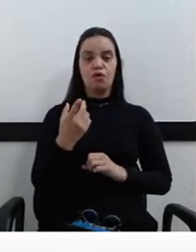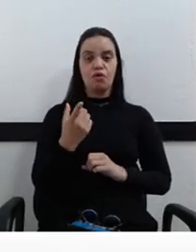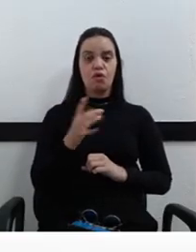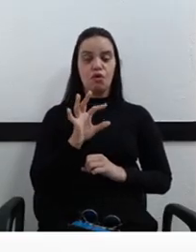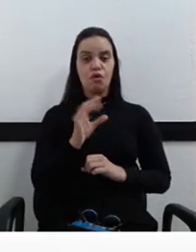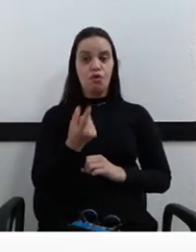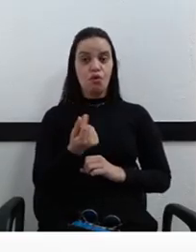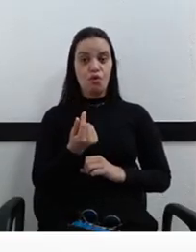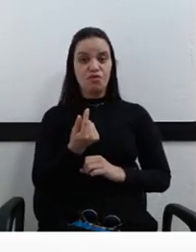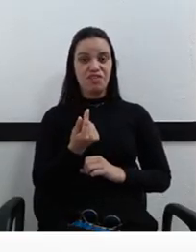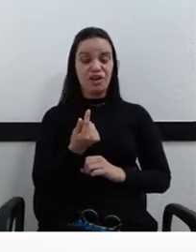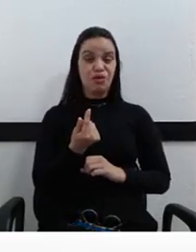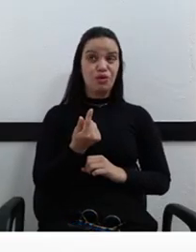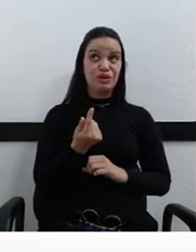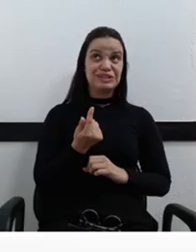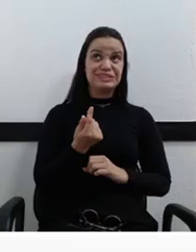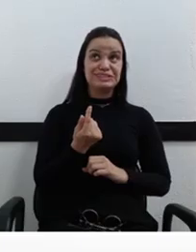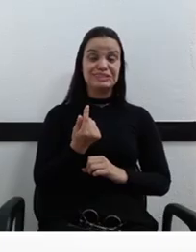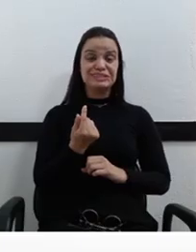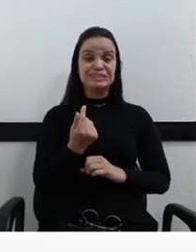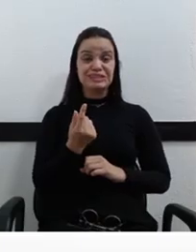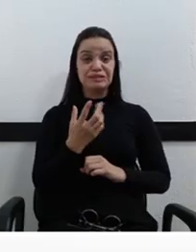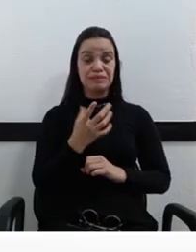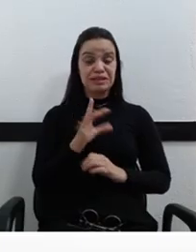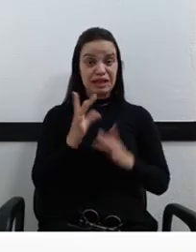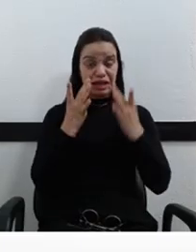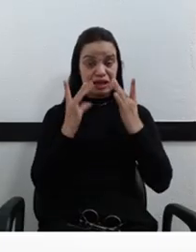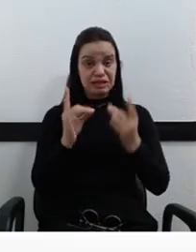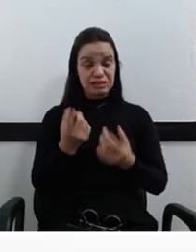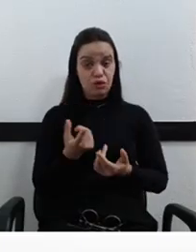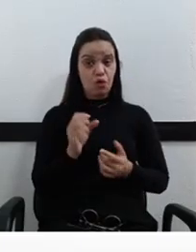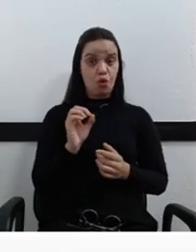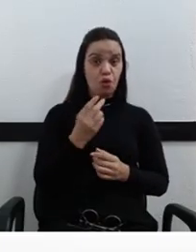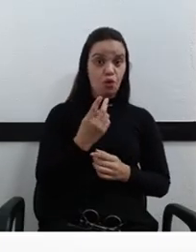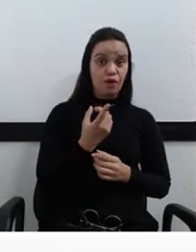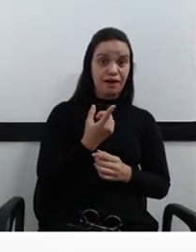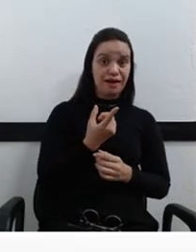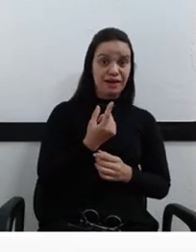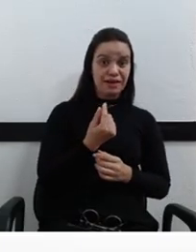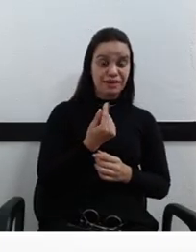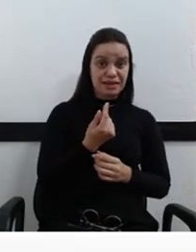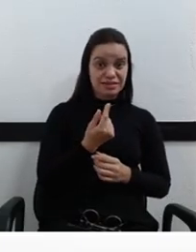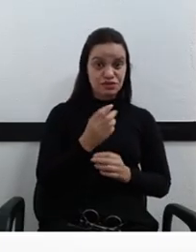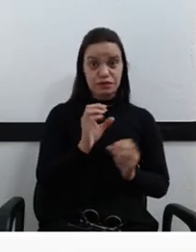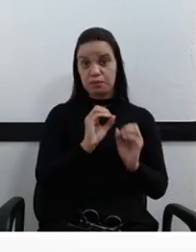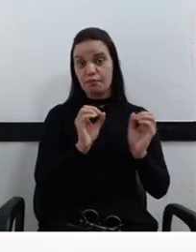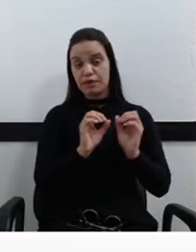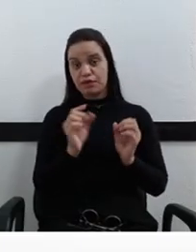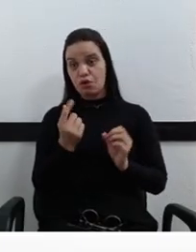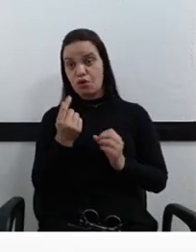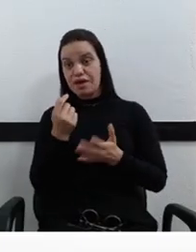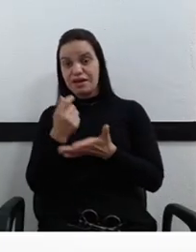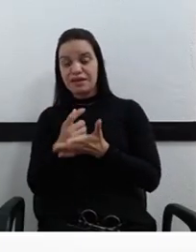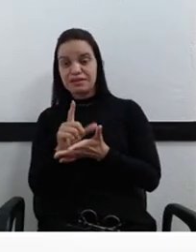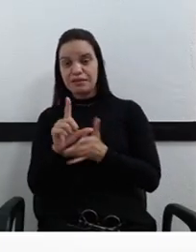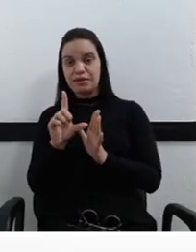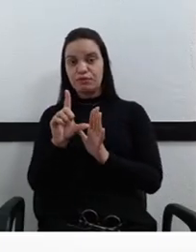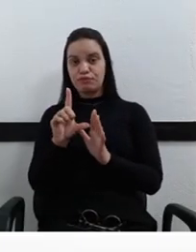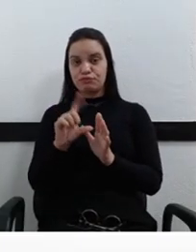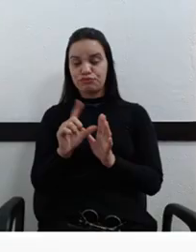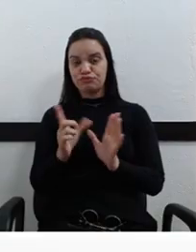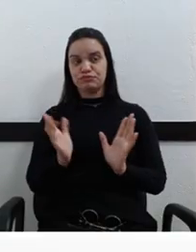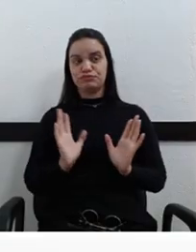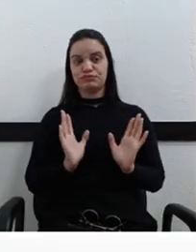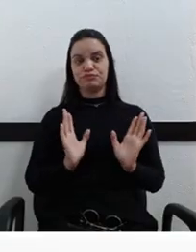e aí a presidência foi bastante feliz ao alertar os colegas, é um não receber ou receber com o valor possível, o valor sem as devidas